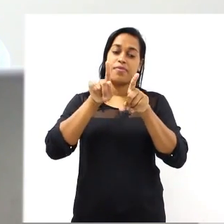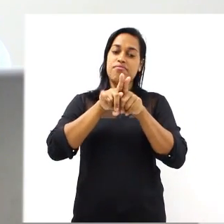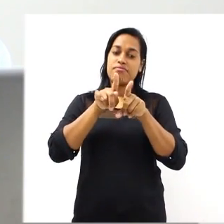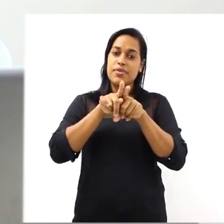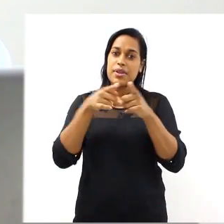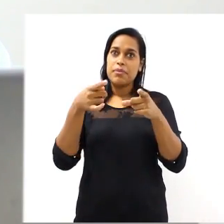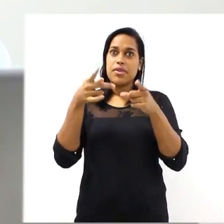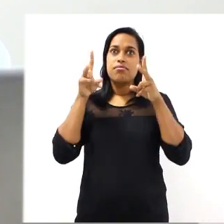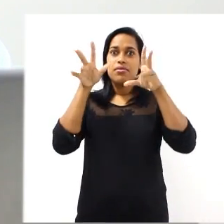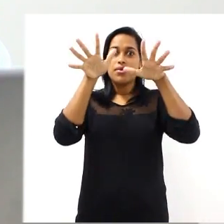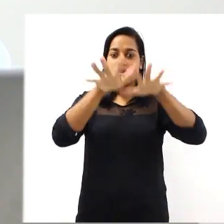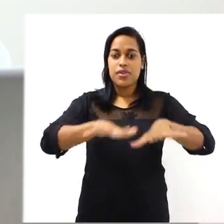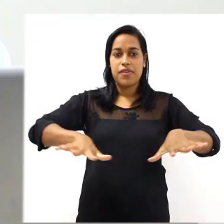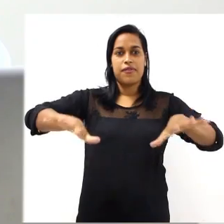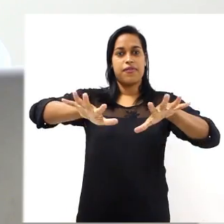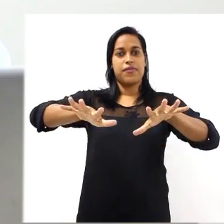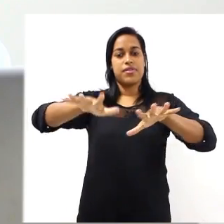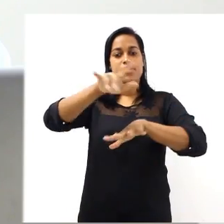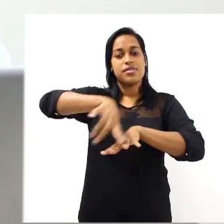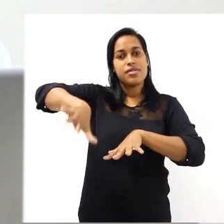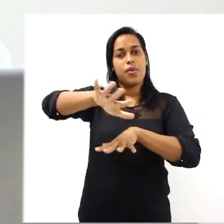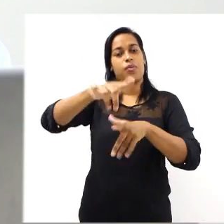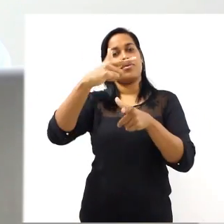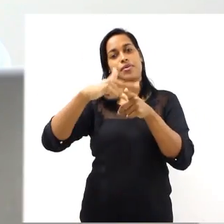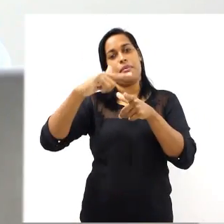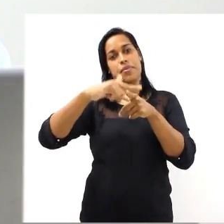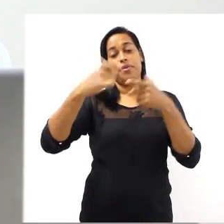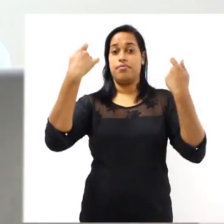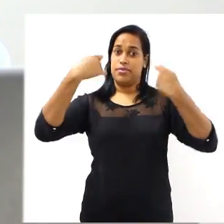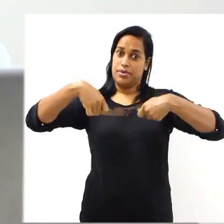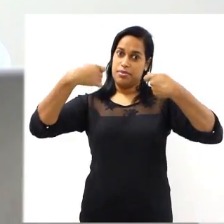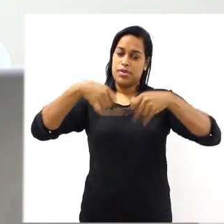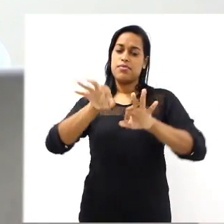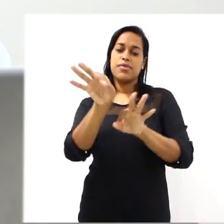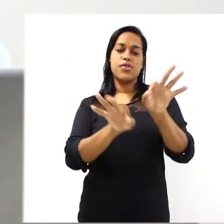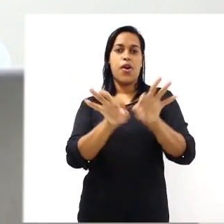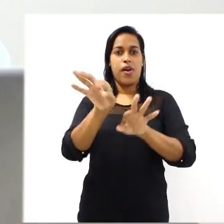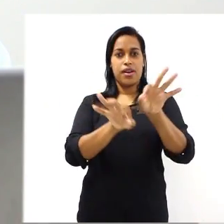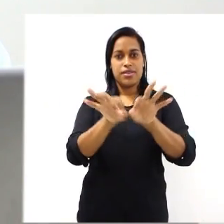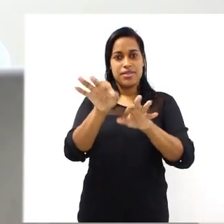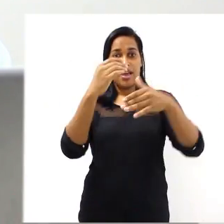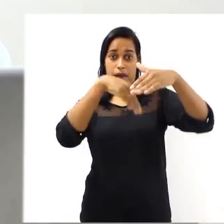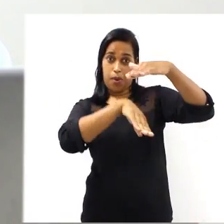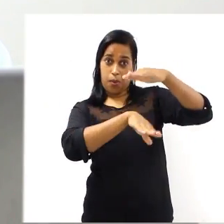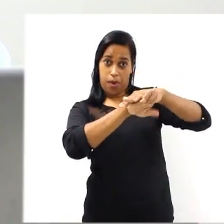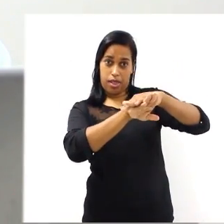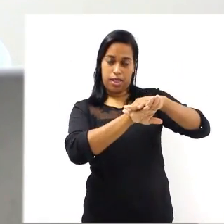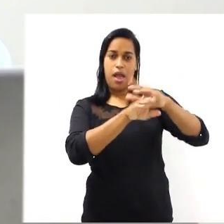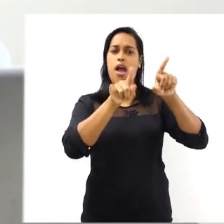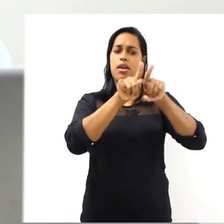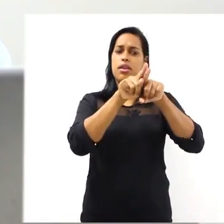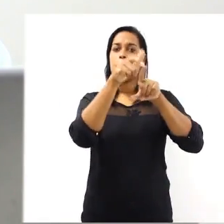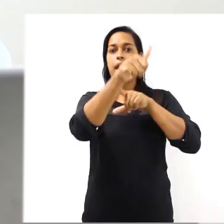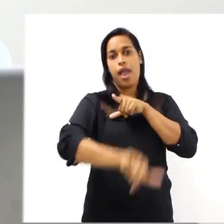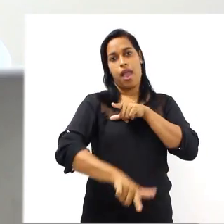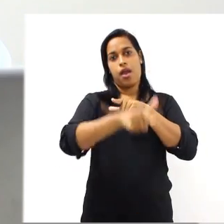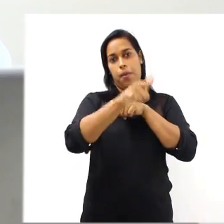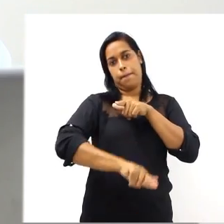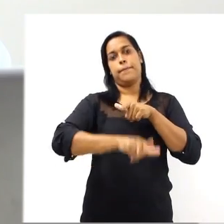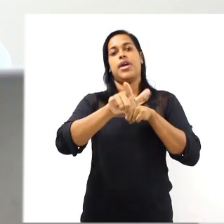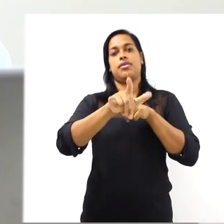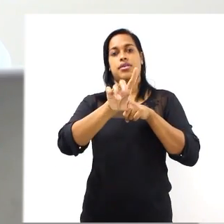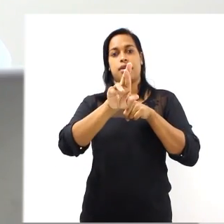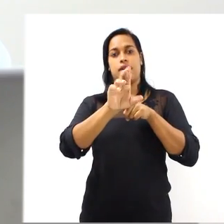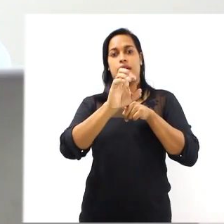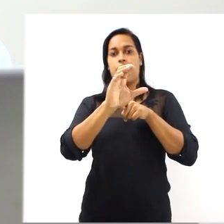dando uma visão geral do problema, precisamos estruturar, armazenar e recuperar dados em